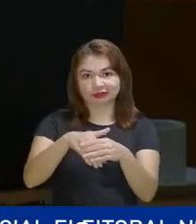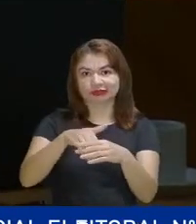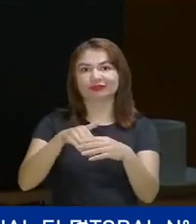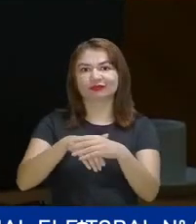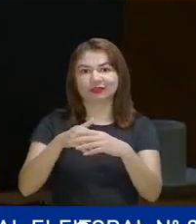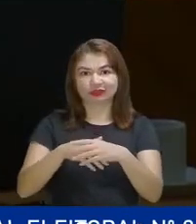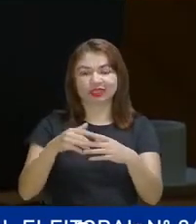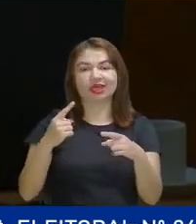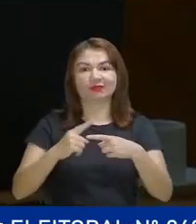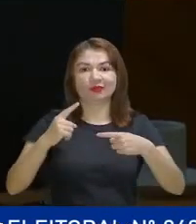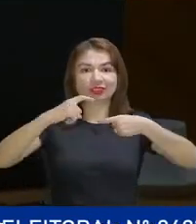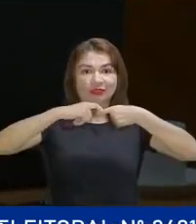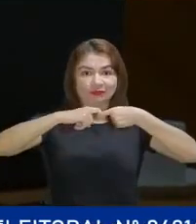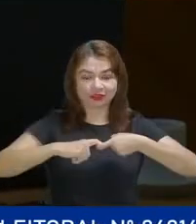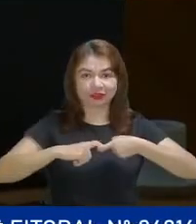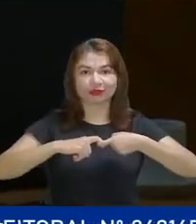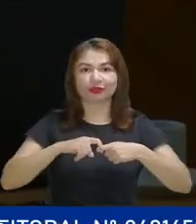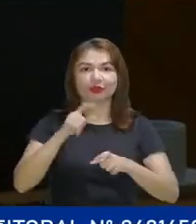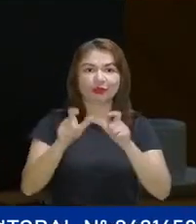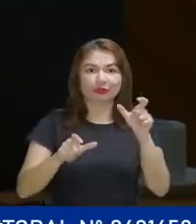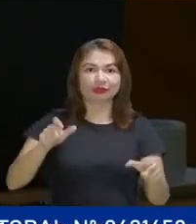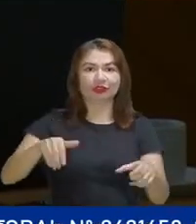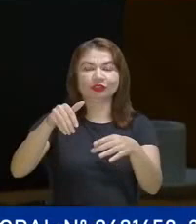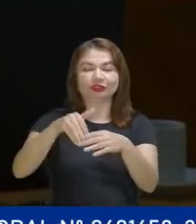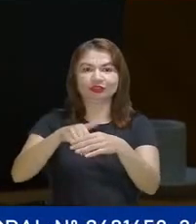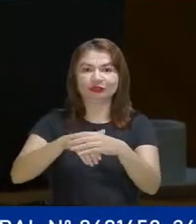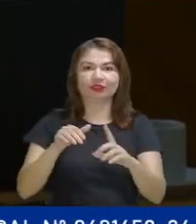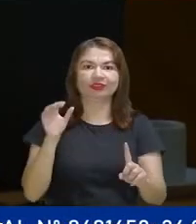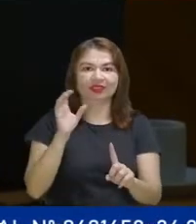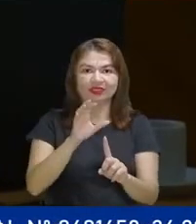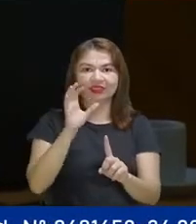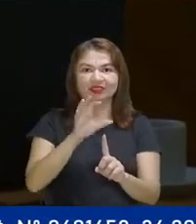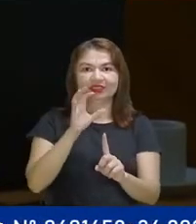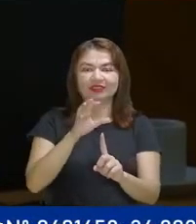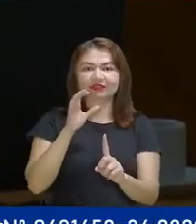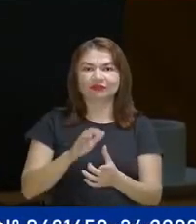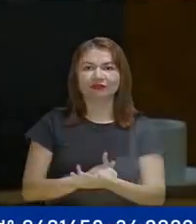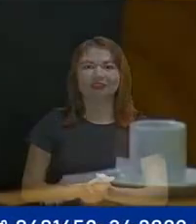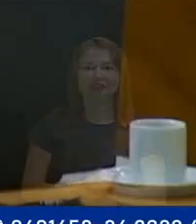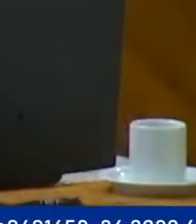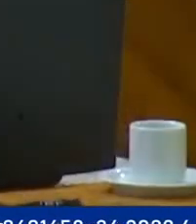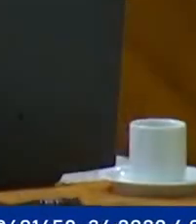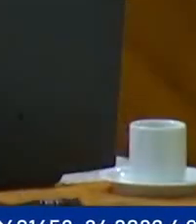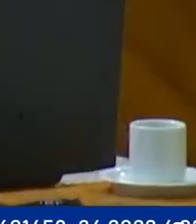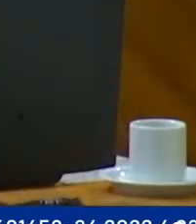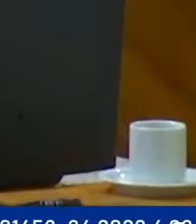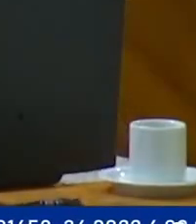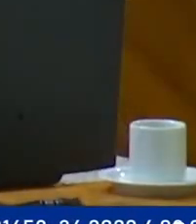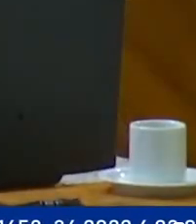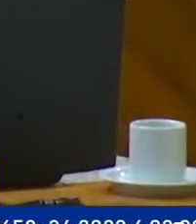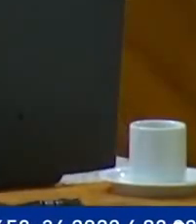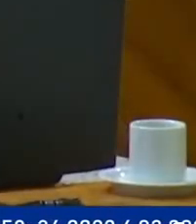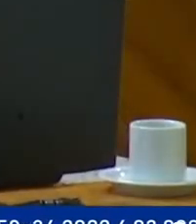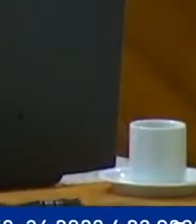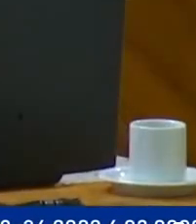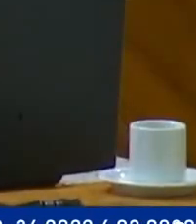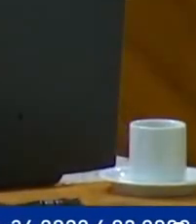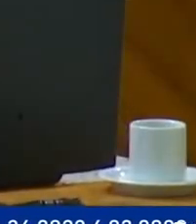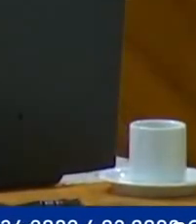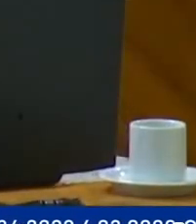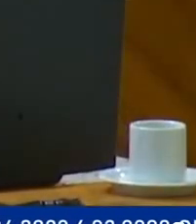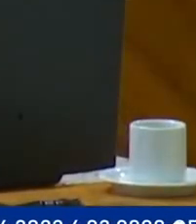demonstrou qualquer vínculo com eleitores capaz de influenciar a legitimidade das eleições de 2022. Também esses áudios que